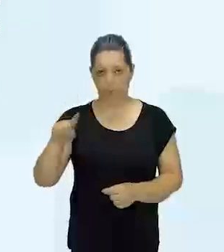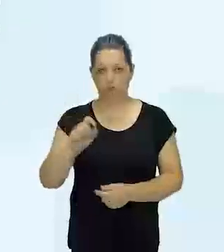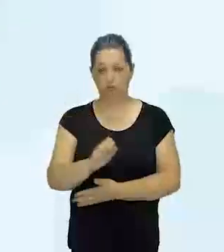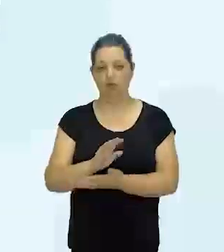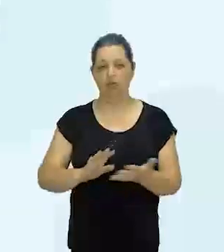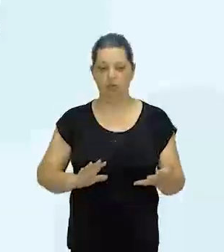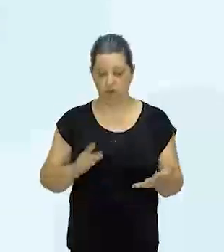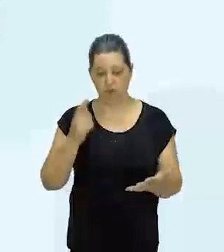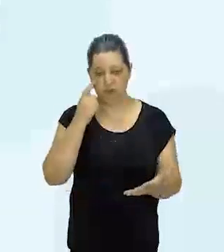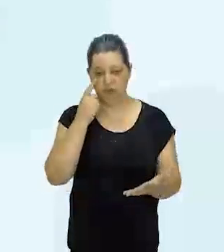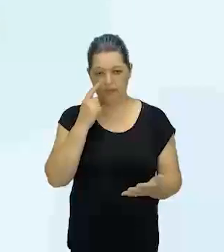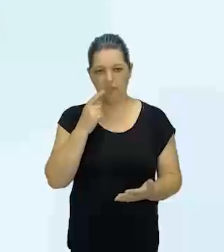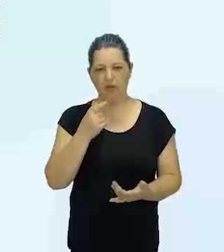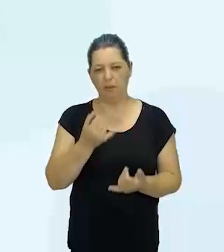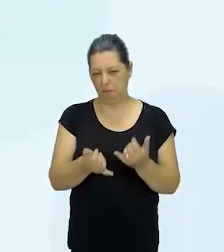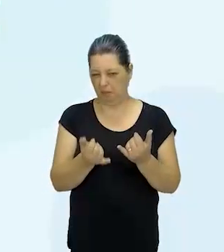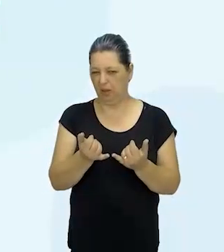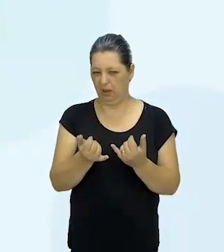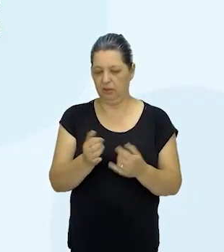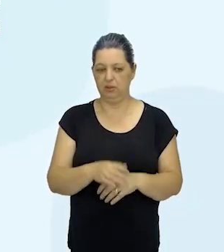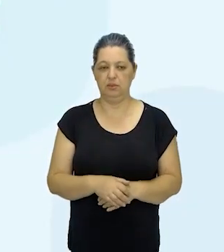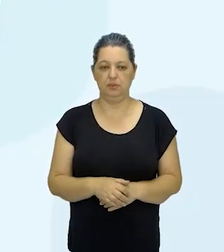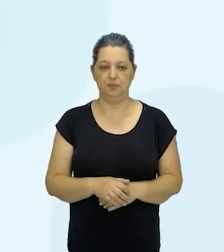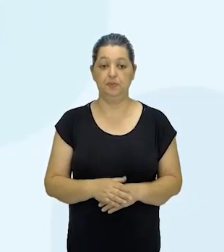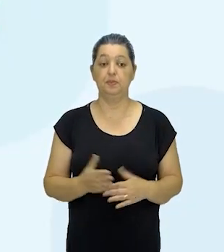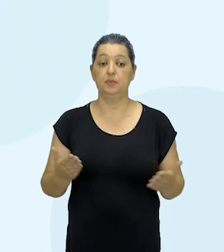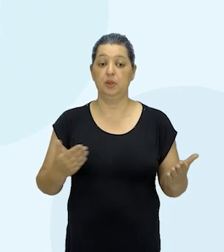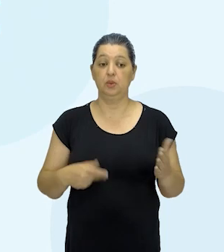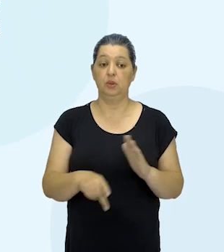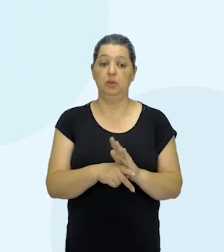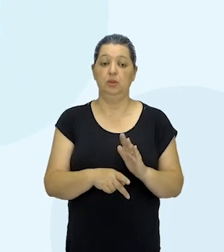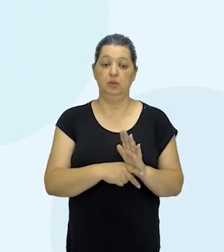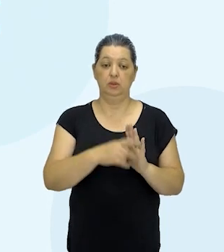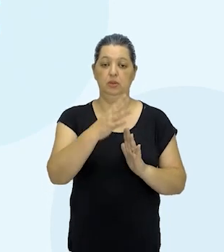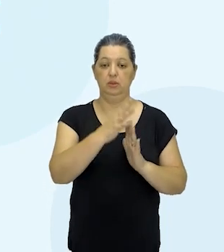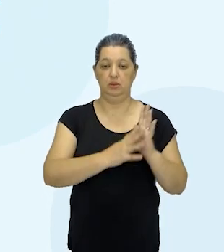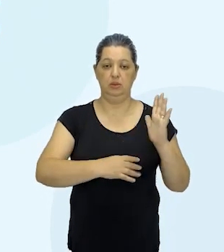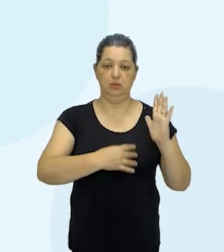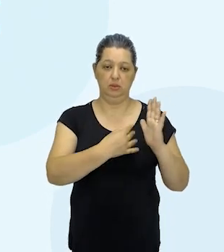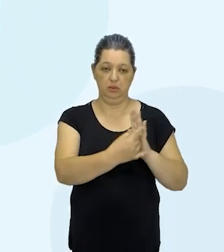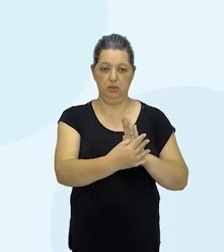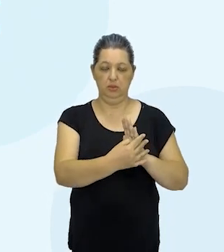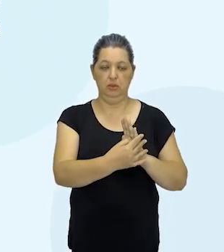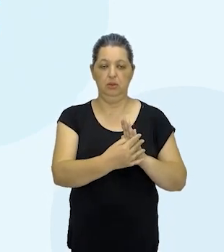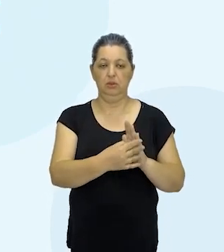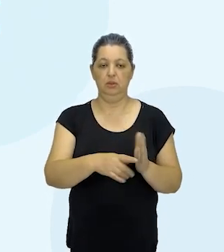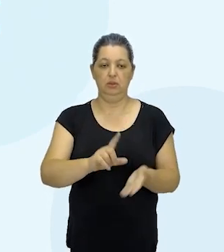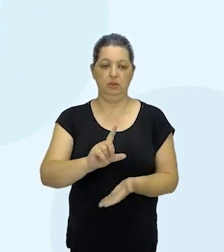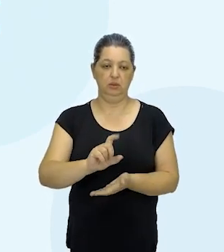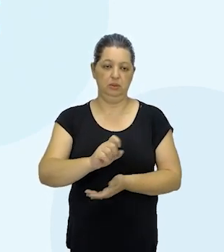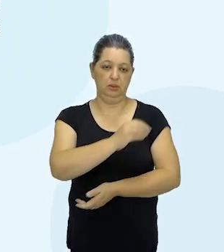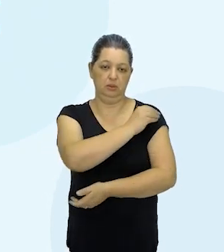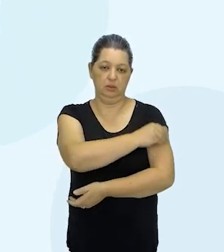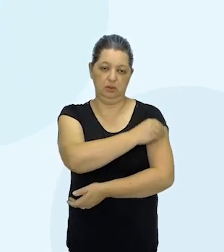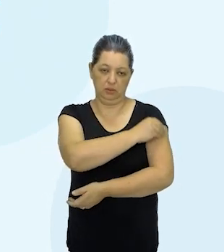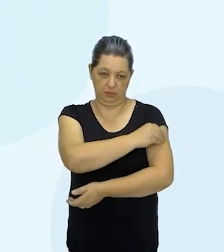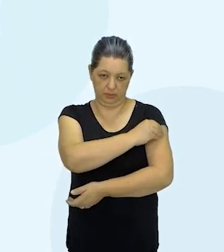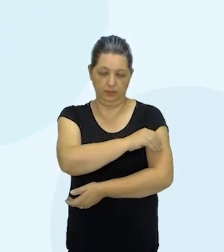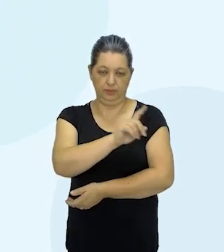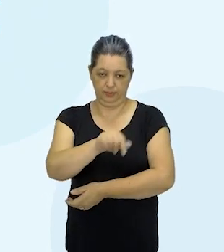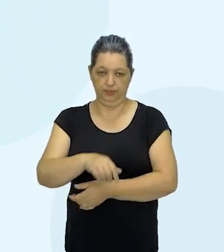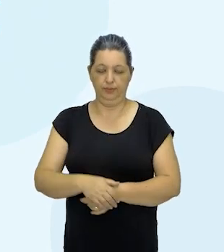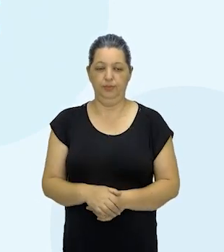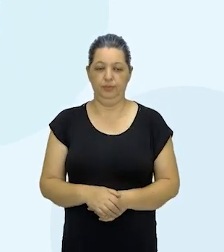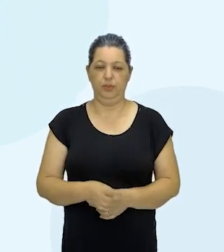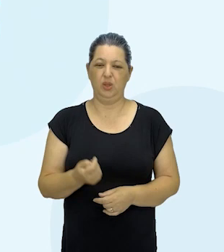colocar para eles? É bem parecido. Só que agora, em vez de ser ameixa, é o quilograma do álcool em gel. Ah, professora Inês, a aula tá acabando.